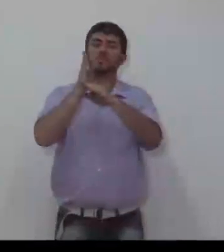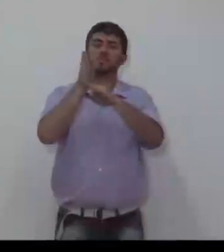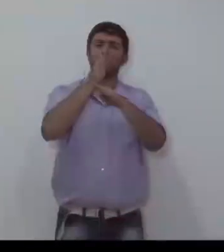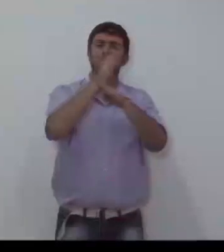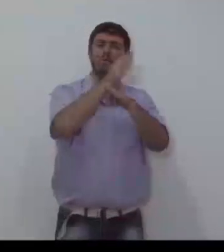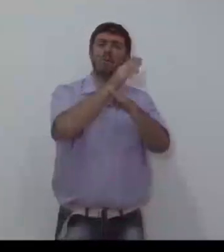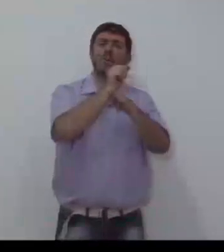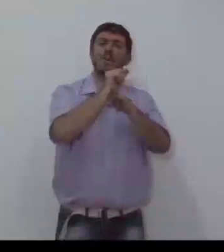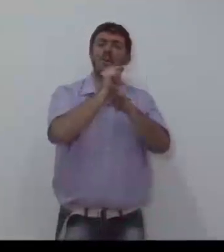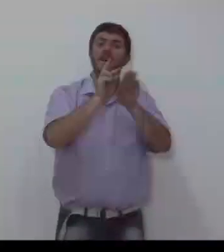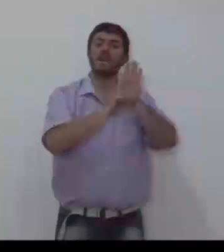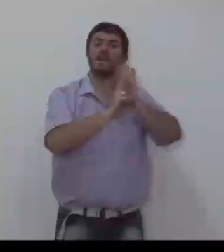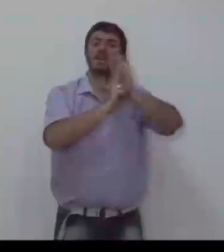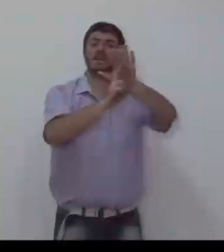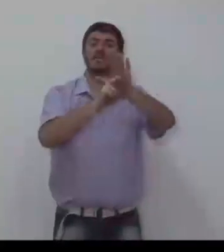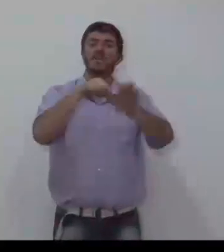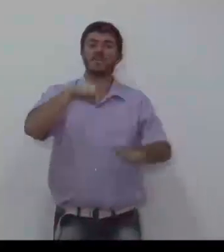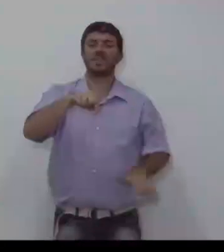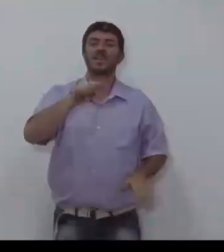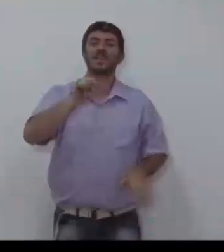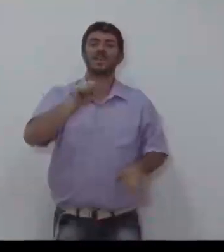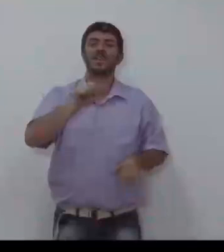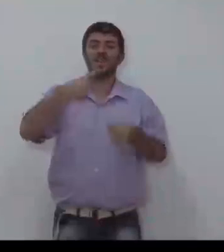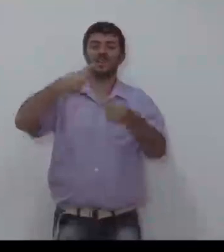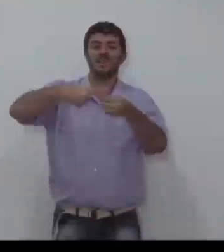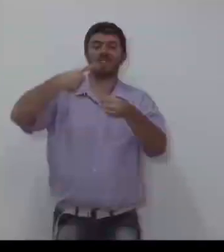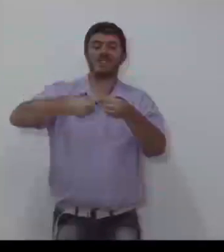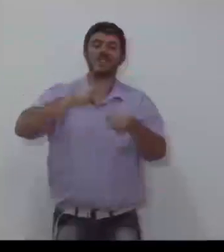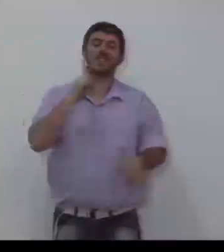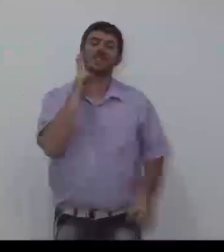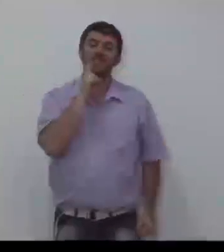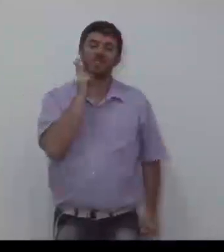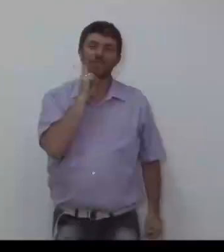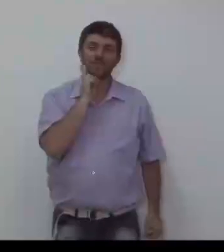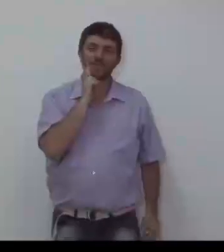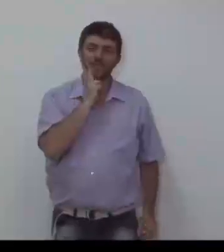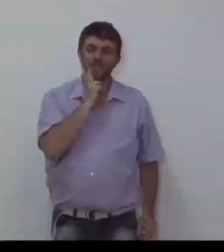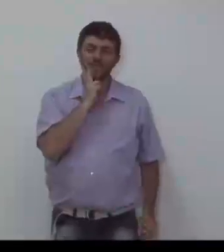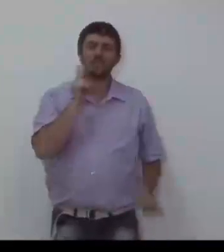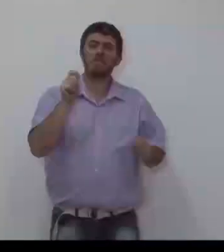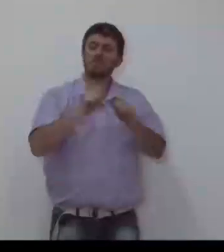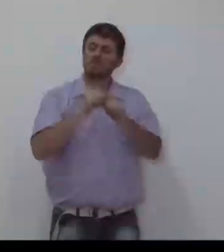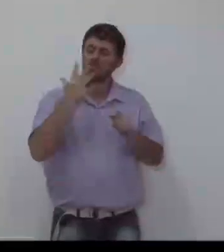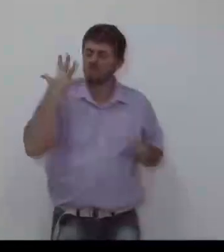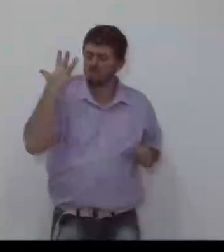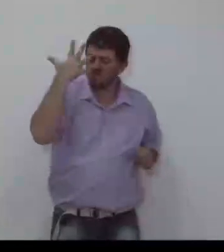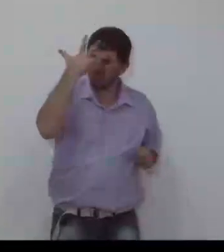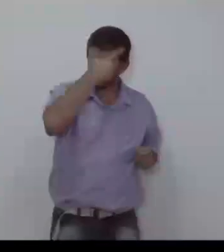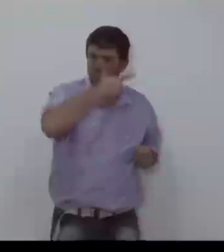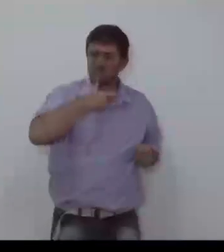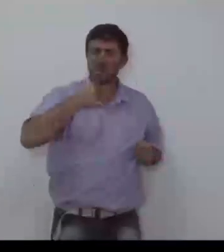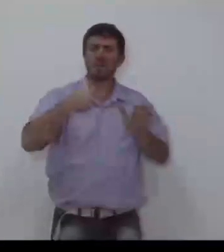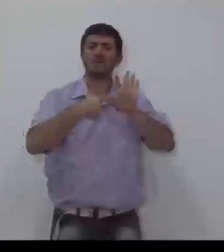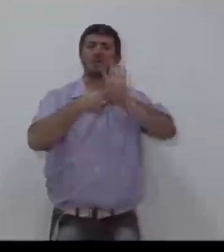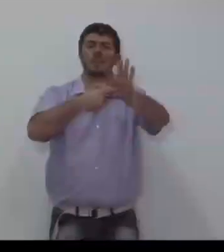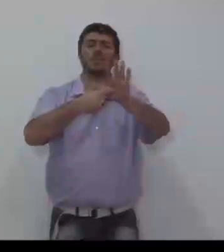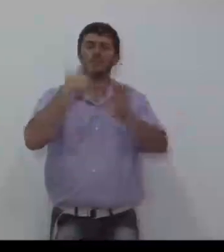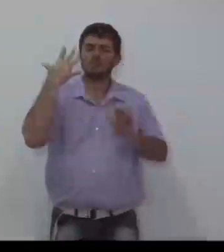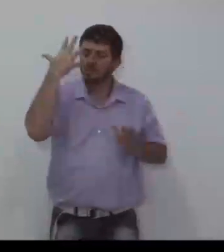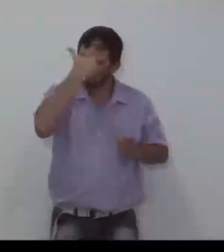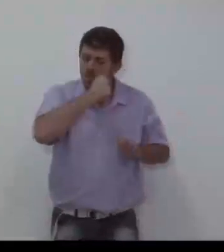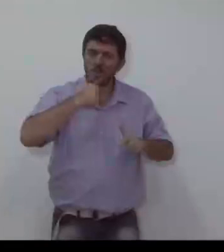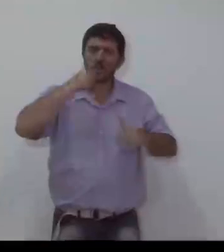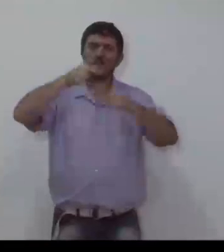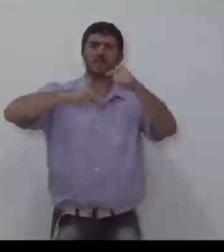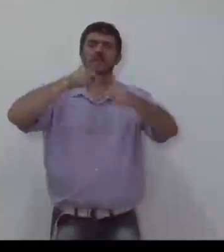rincões aí por onde elas estão fazendo esses belíssimos espetáculos. E agora a